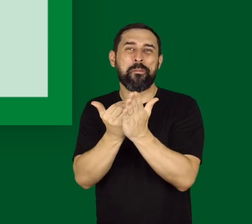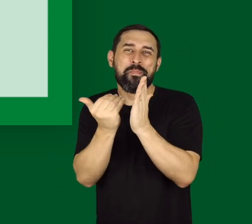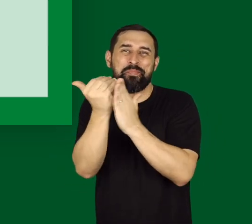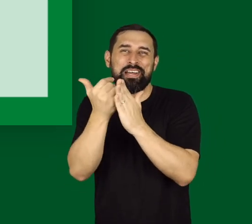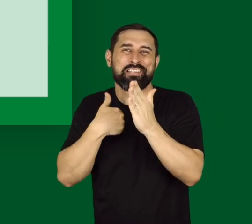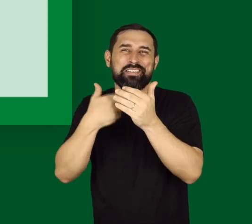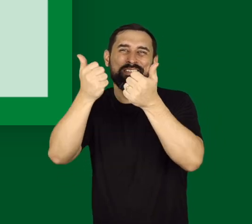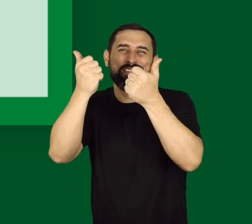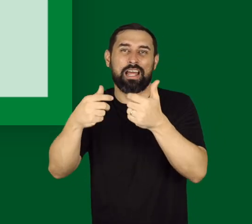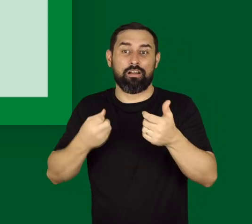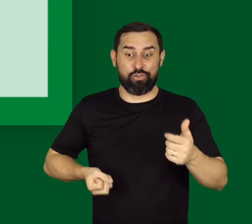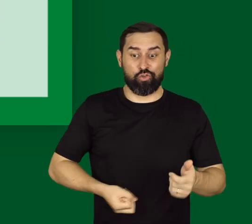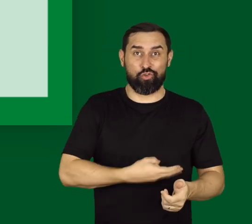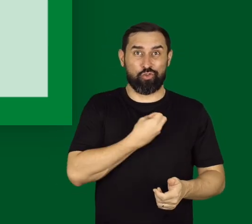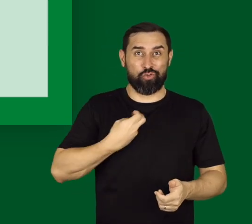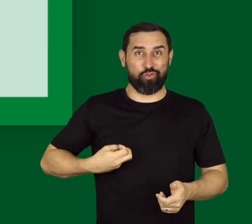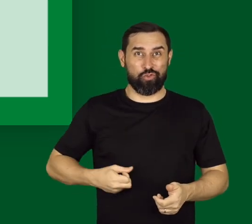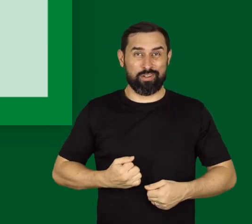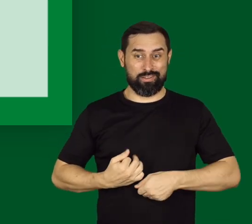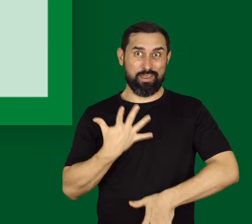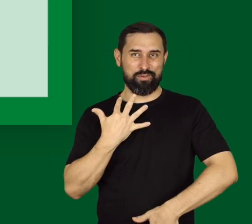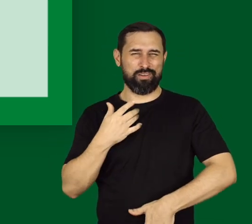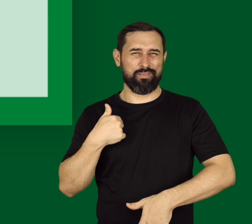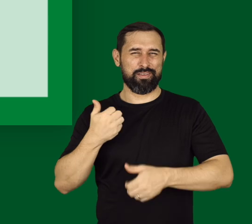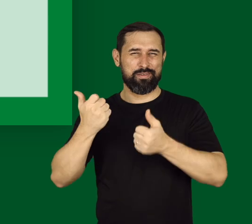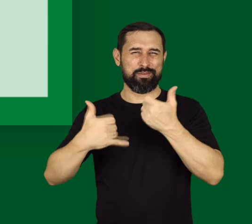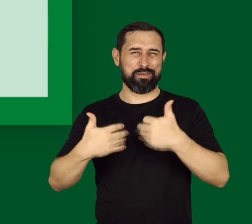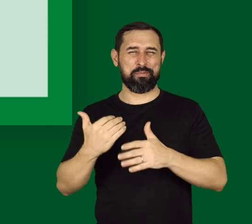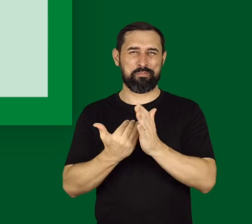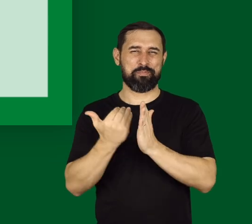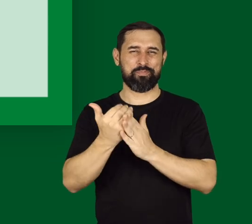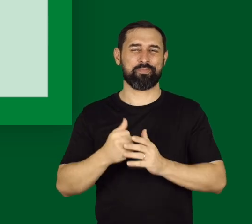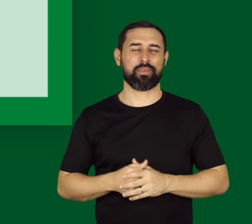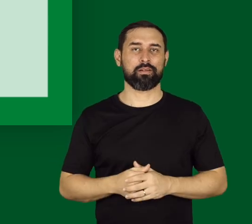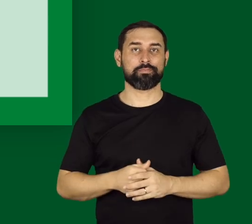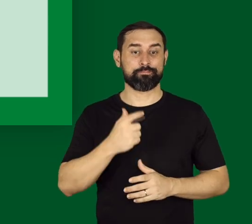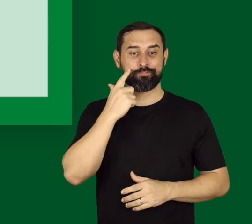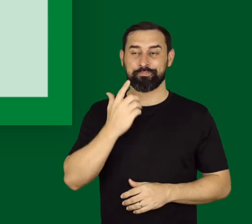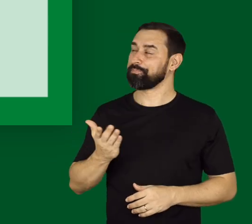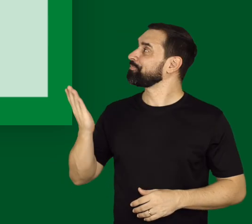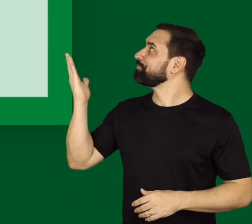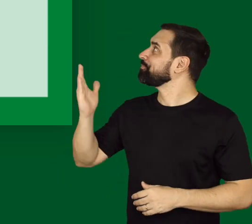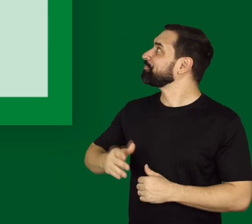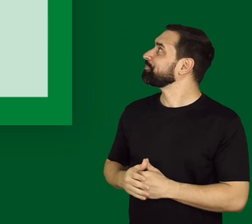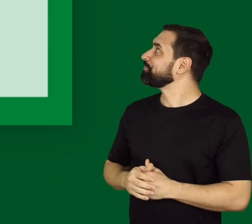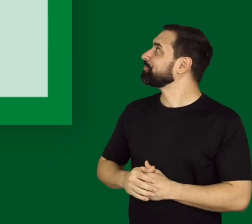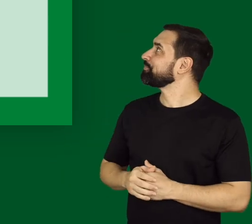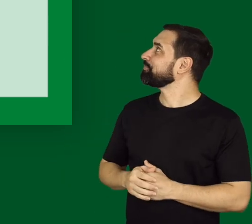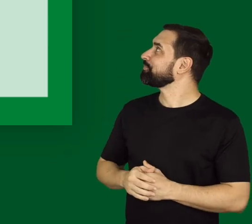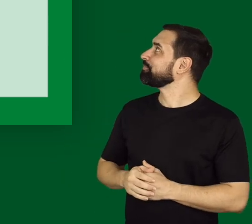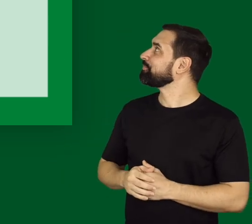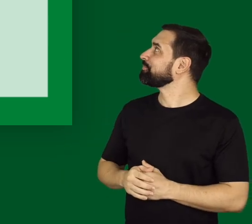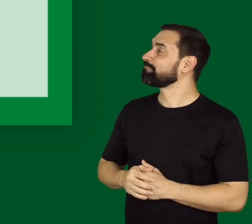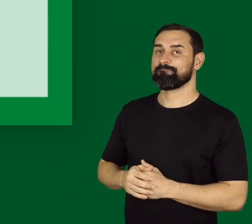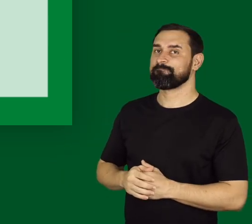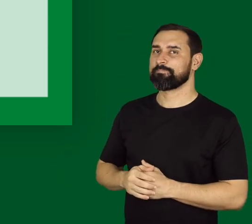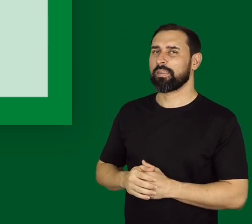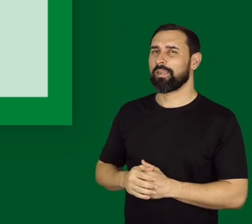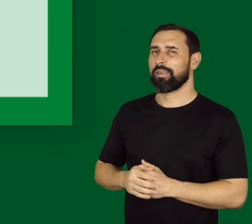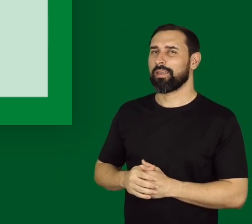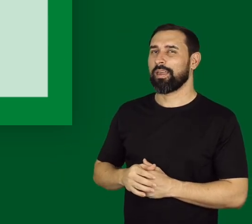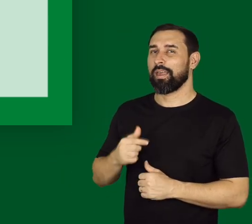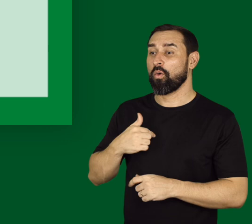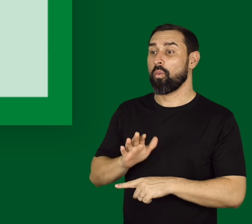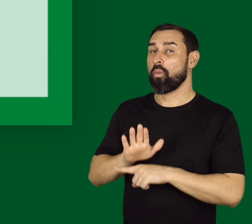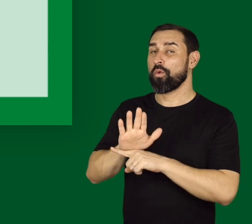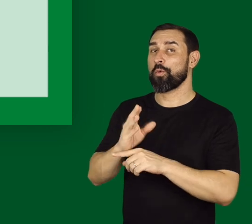adrenal, que a gente também vai ver no algoritmo do choque séptico. Aqui seria o fluxograma de